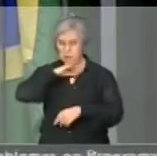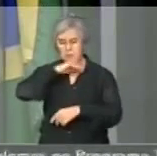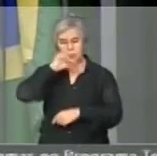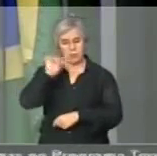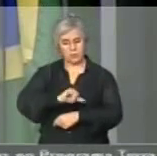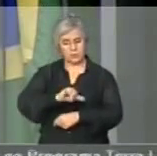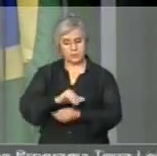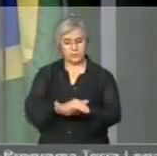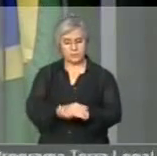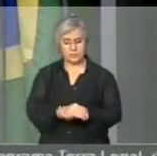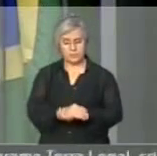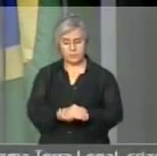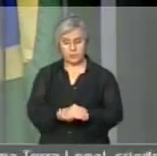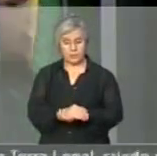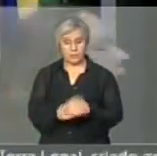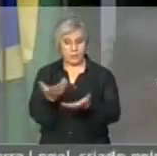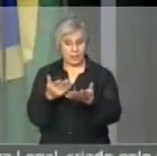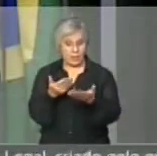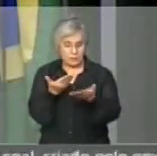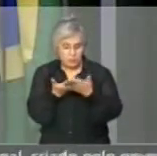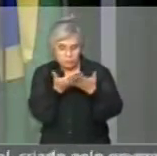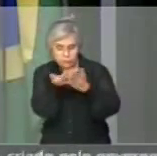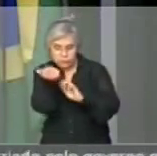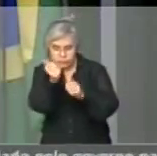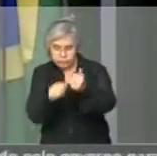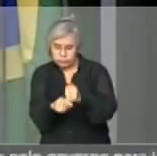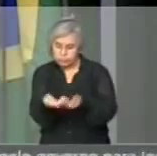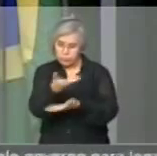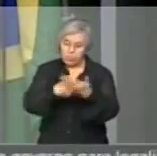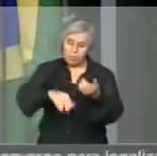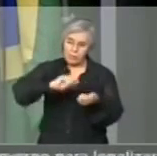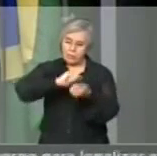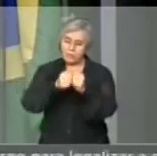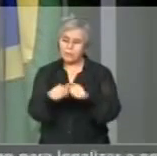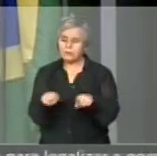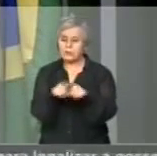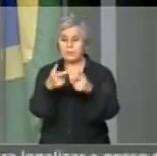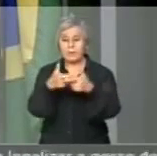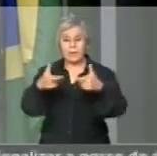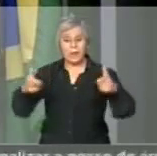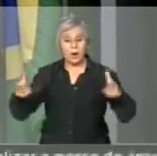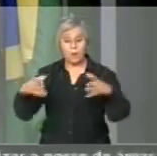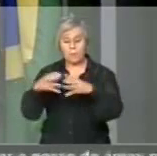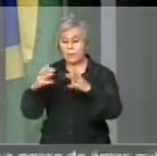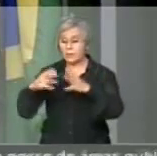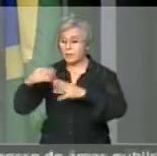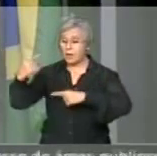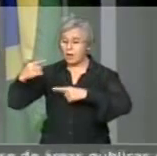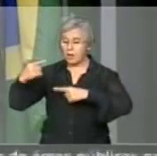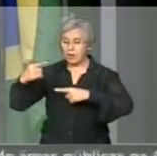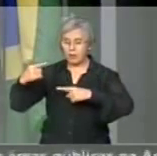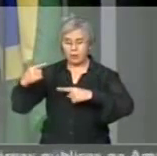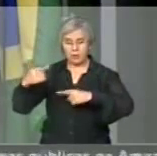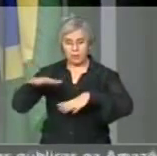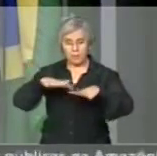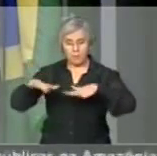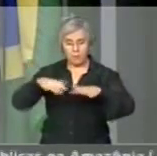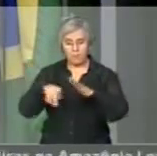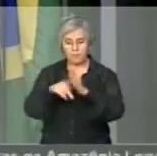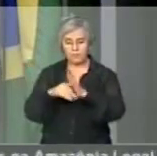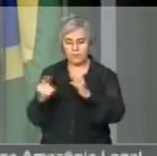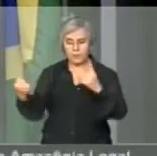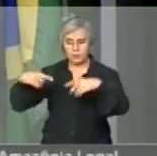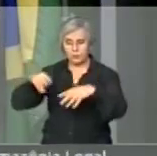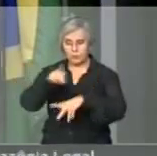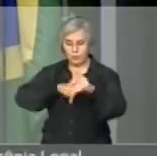Para o sucesso dessa articulação e amplitude do movimento de oposição popular,